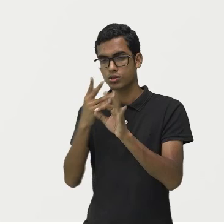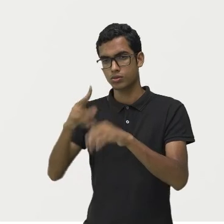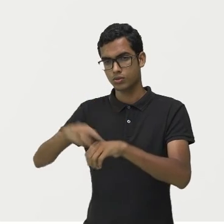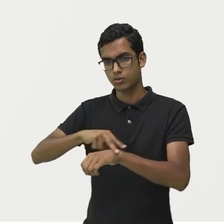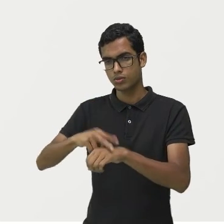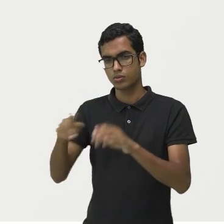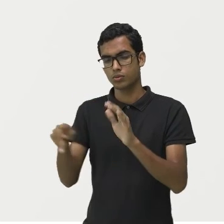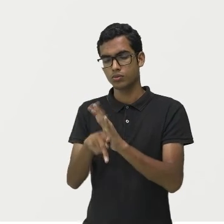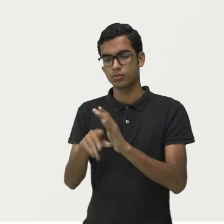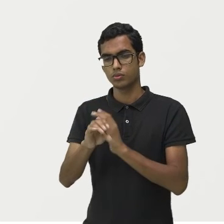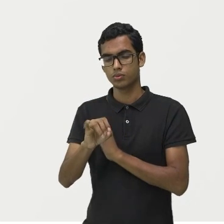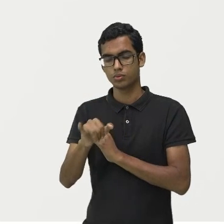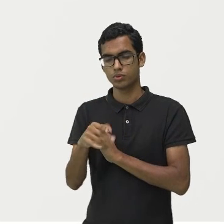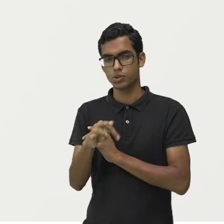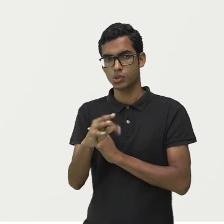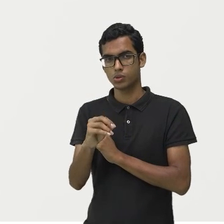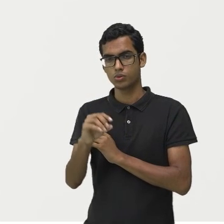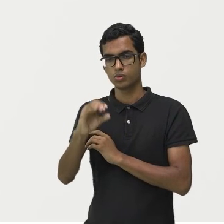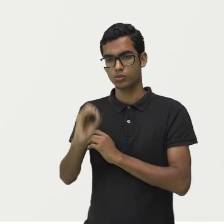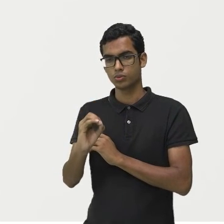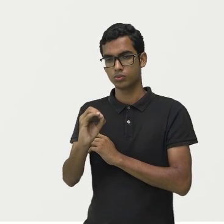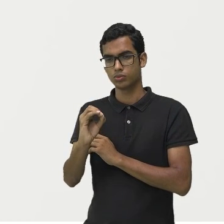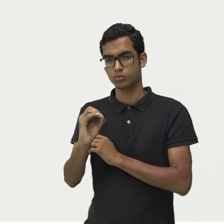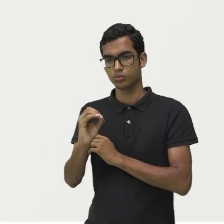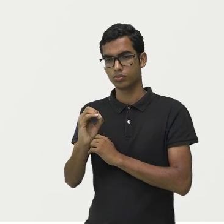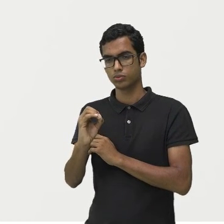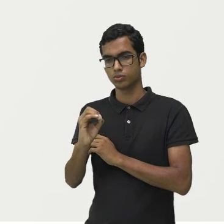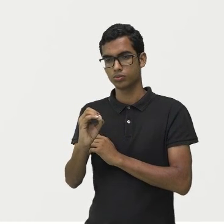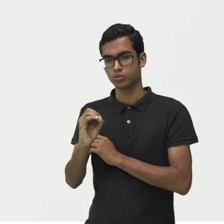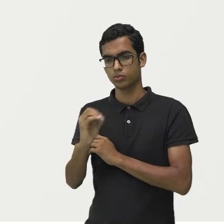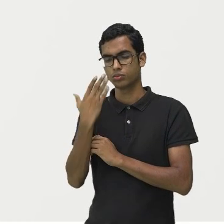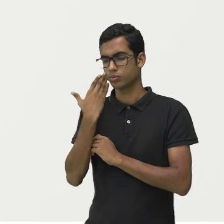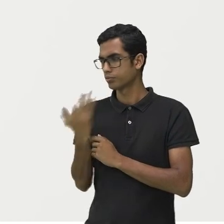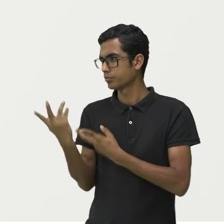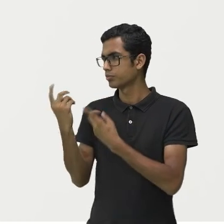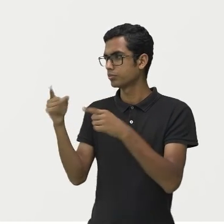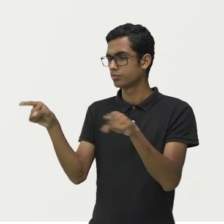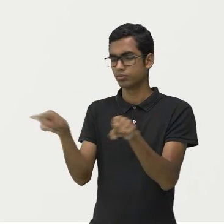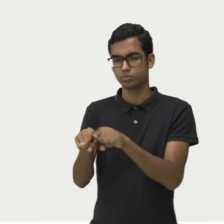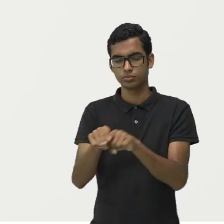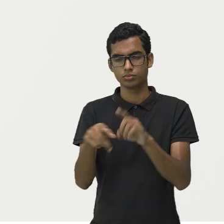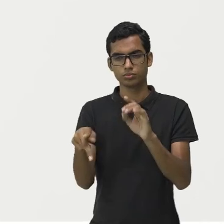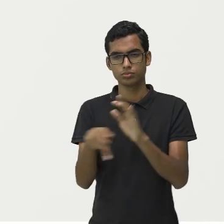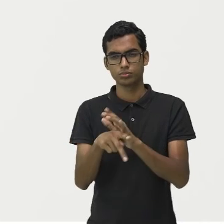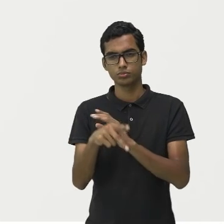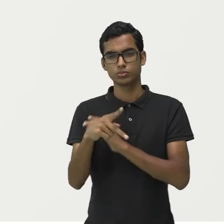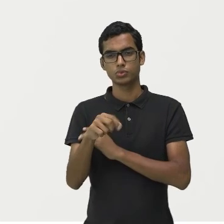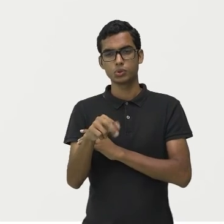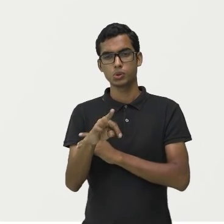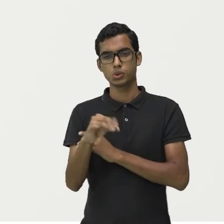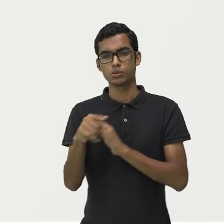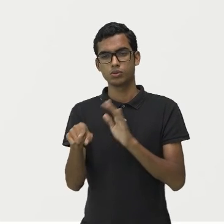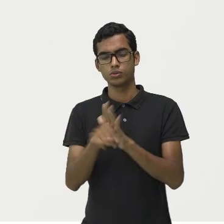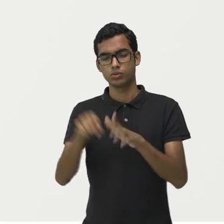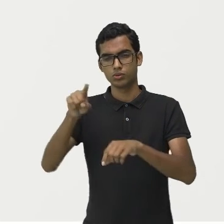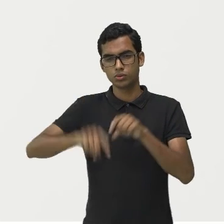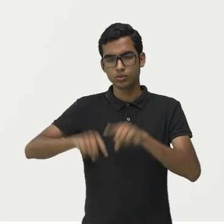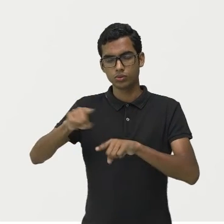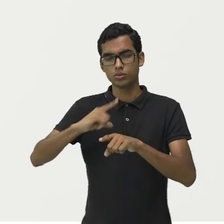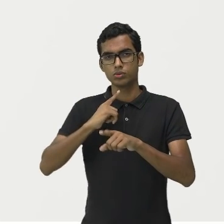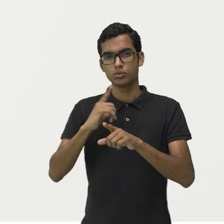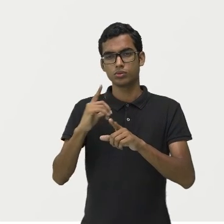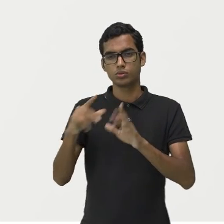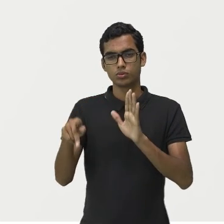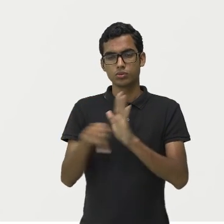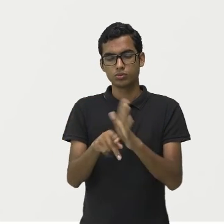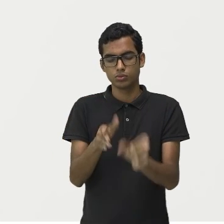o nosso objeto, o objeto O. Veja que pela ponta desse objeto aí, esse objeto está sobre o